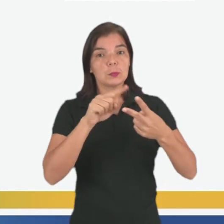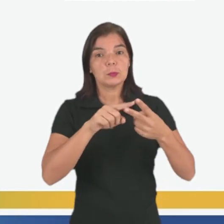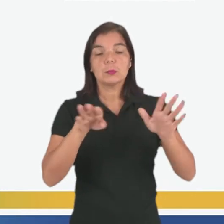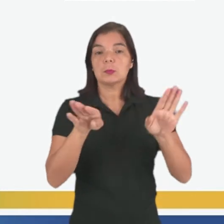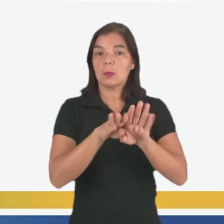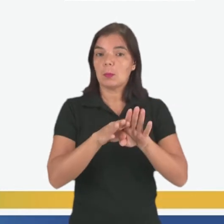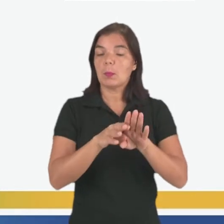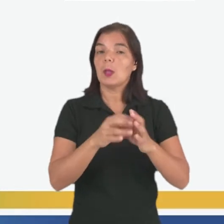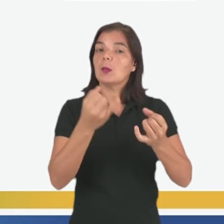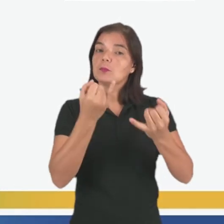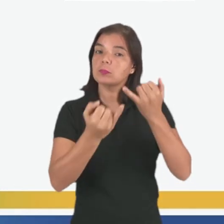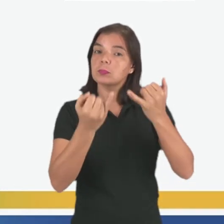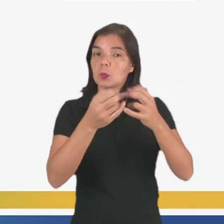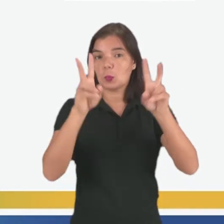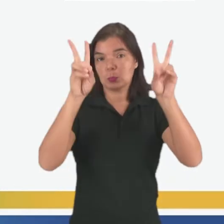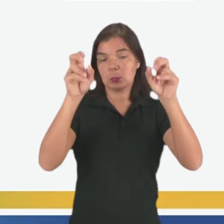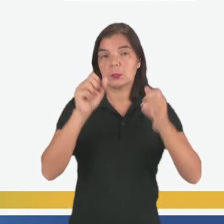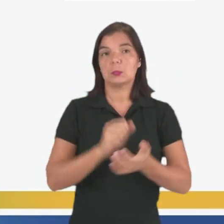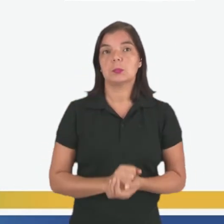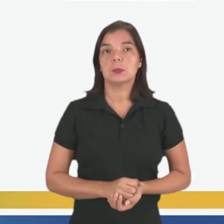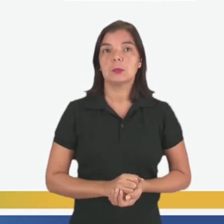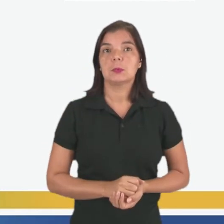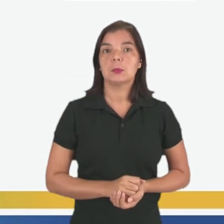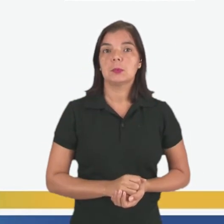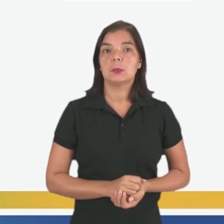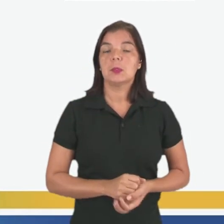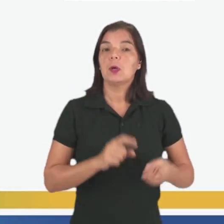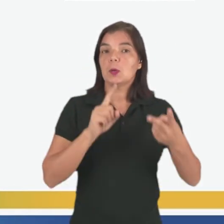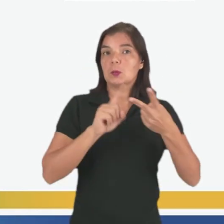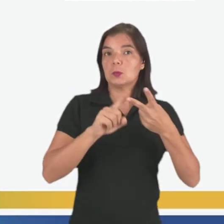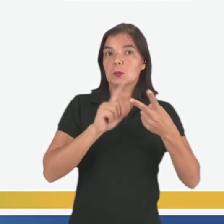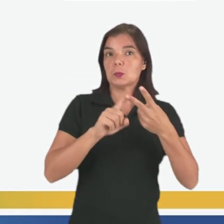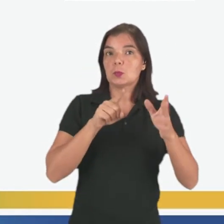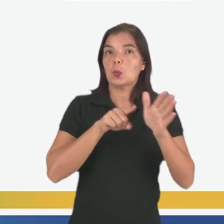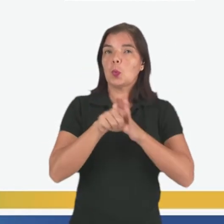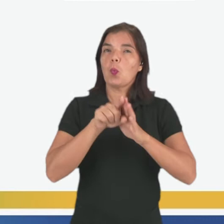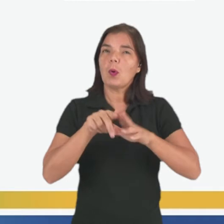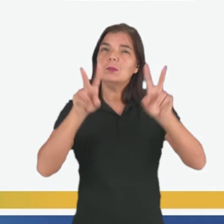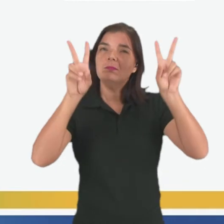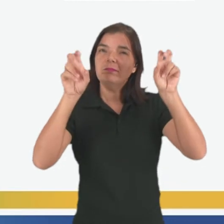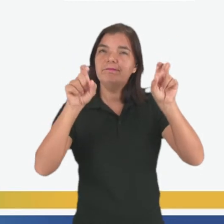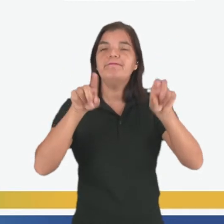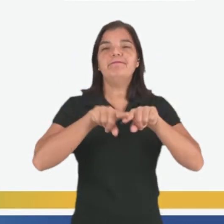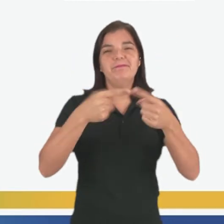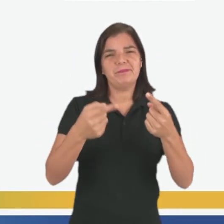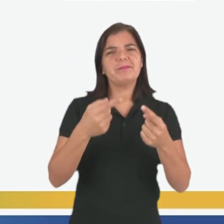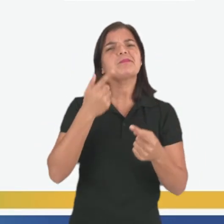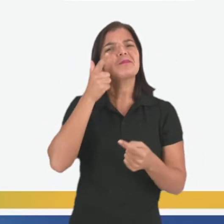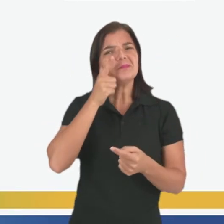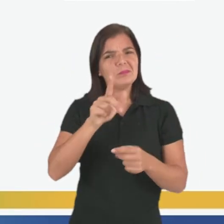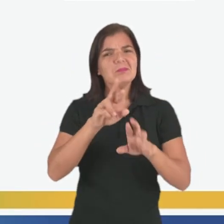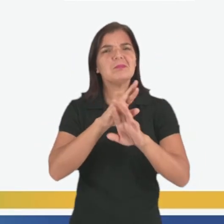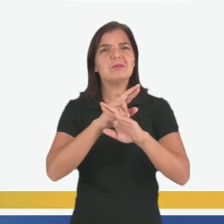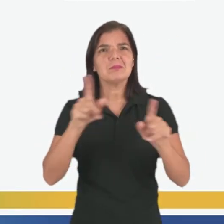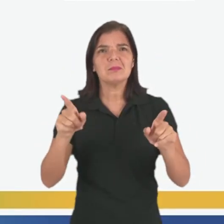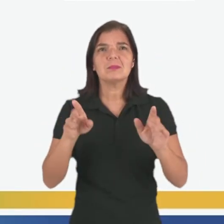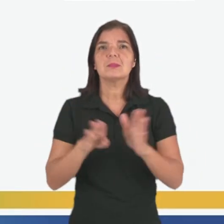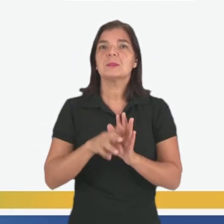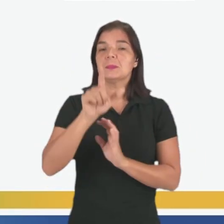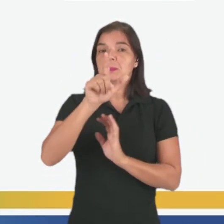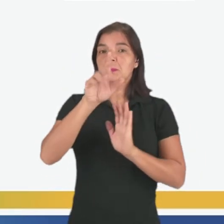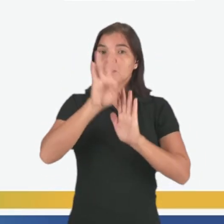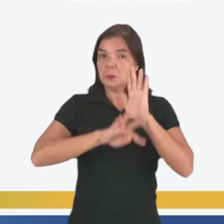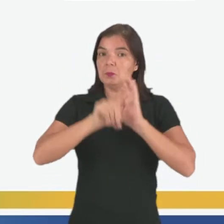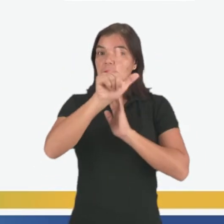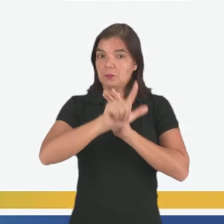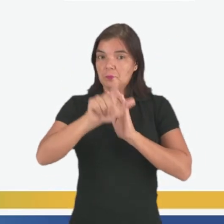se assemelham quanto a esse tema. A segunda, o assunto é algo que consegue diferenciar